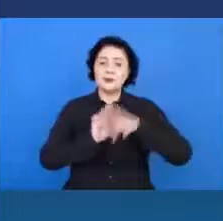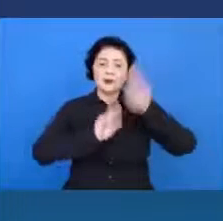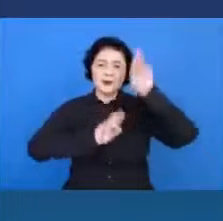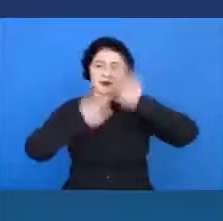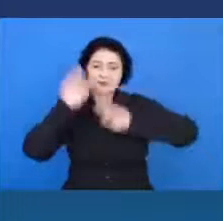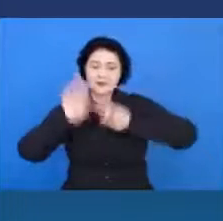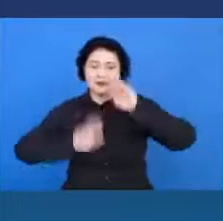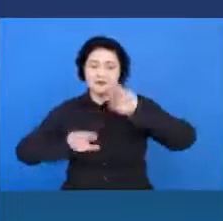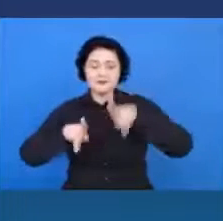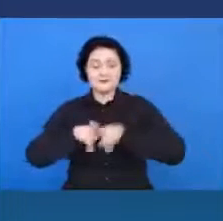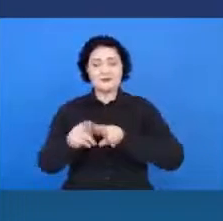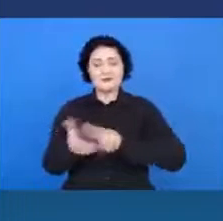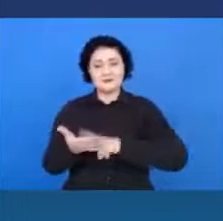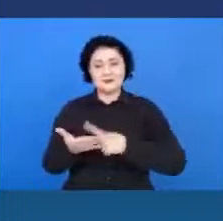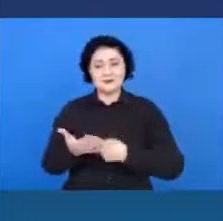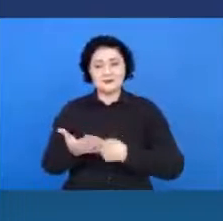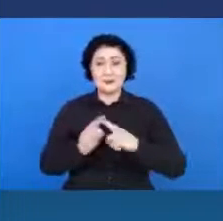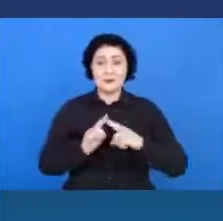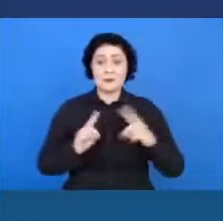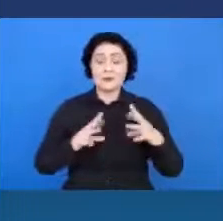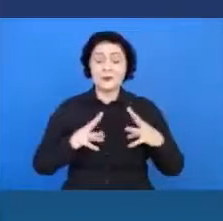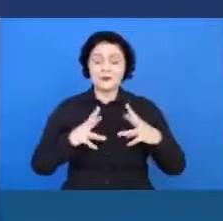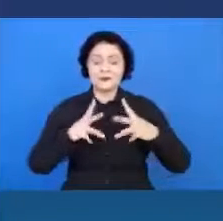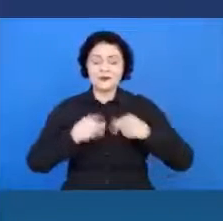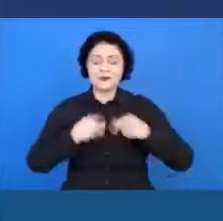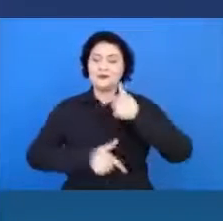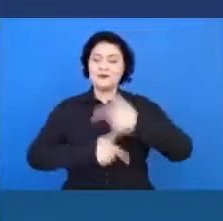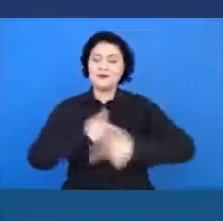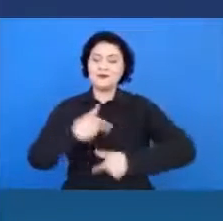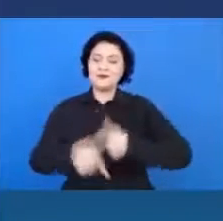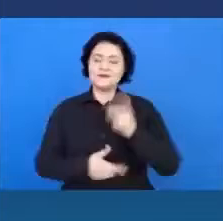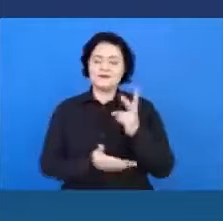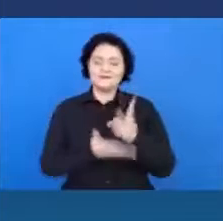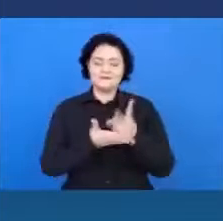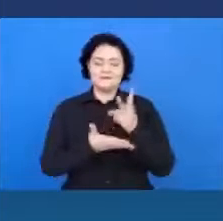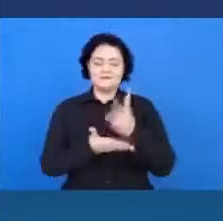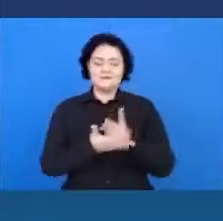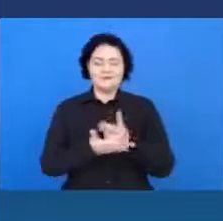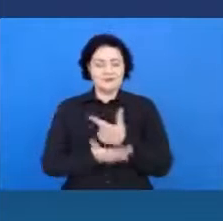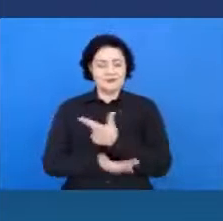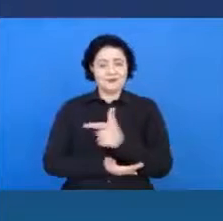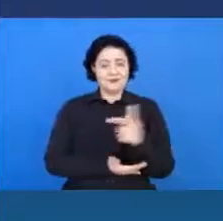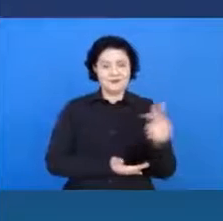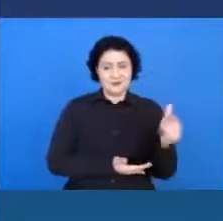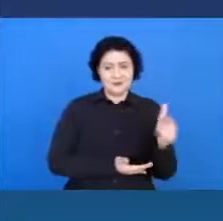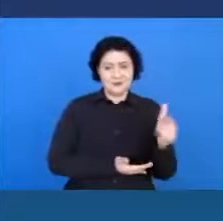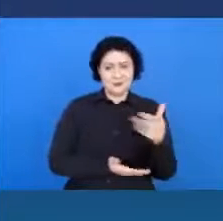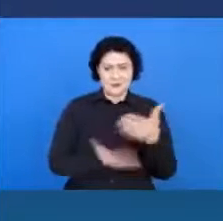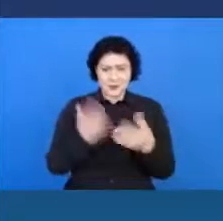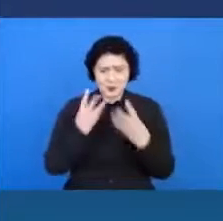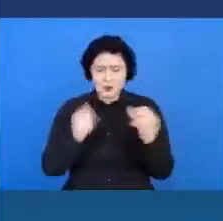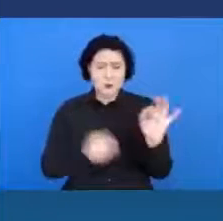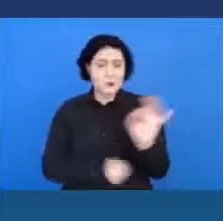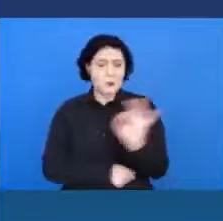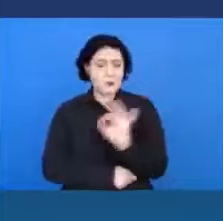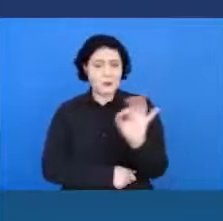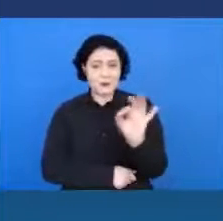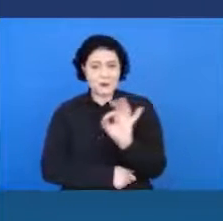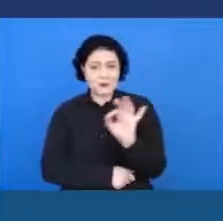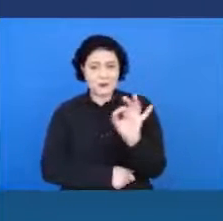tradutores contudo o trabalho jamais forneceu nem perdeu qualidade